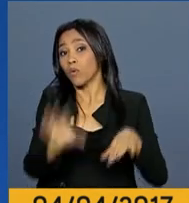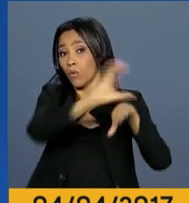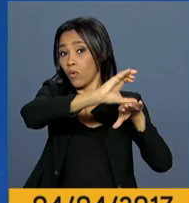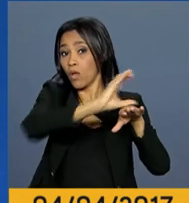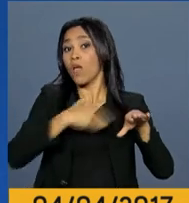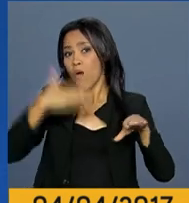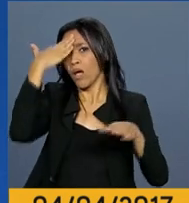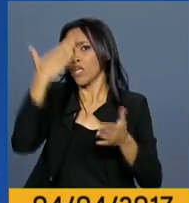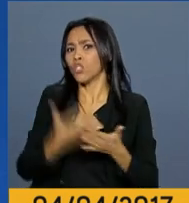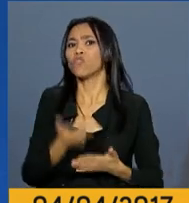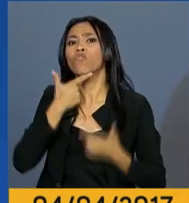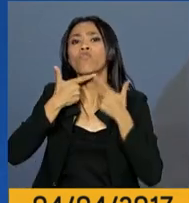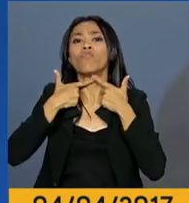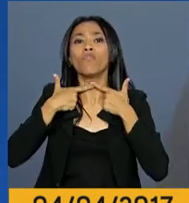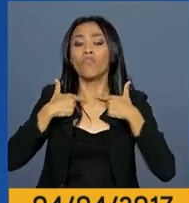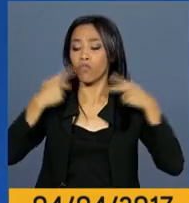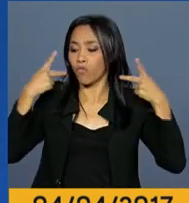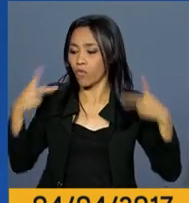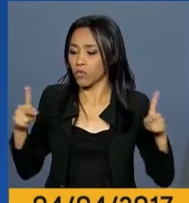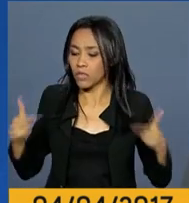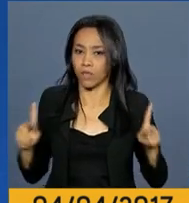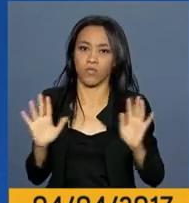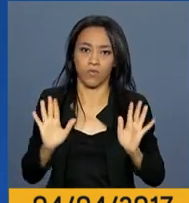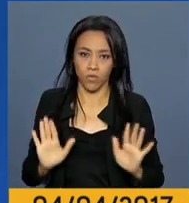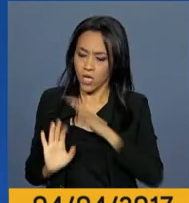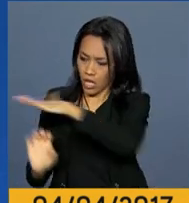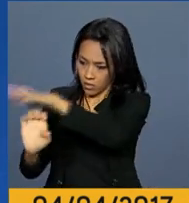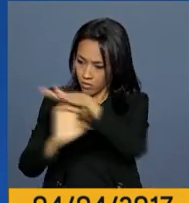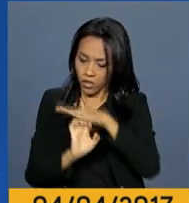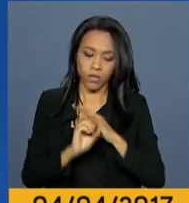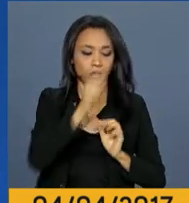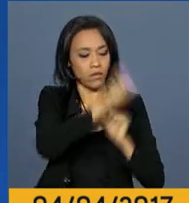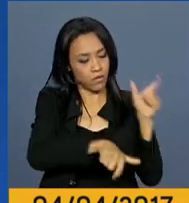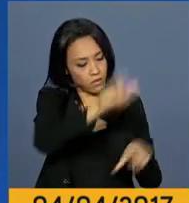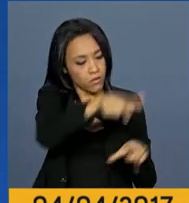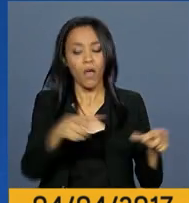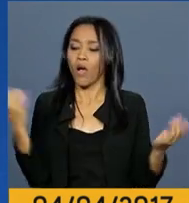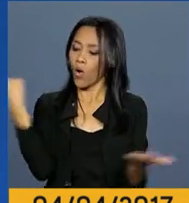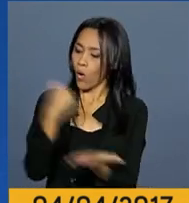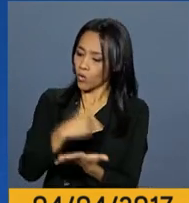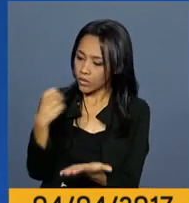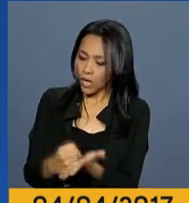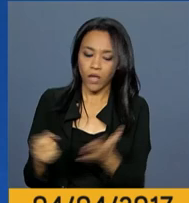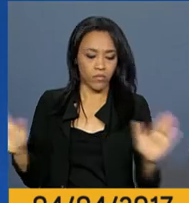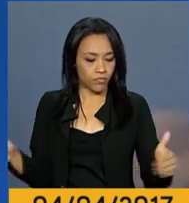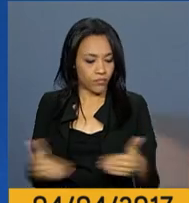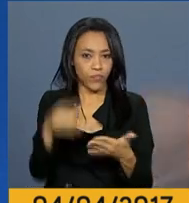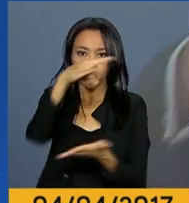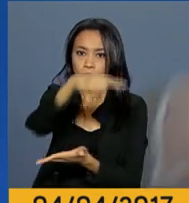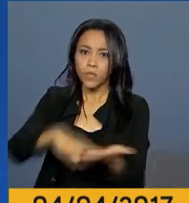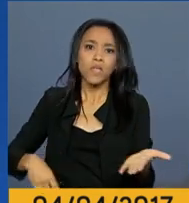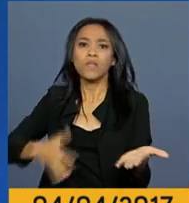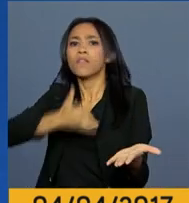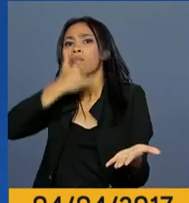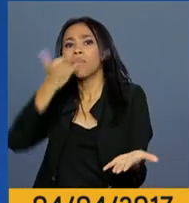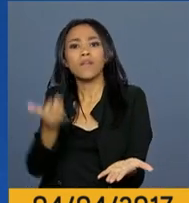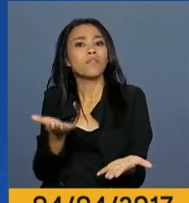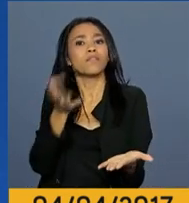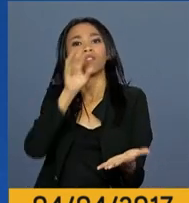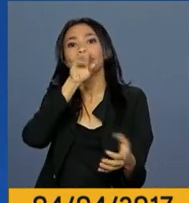de vontades. Eu acredito que as partes têm condições de fazer uma contratação, muitas vezes, independentemente do que está